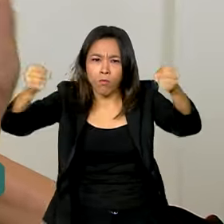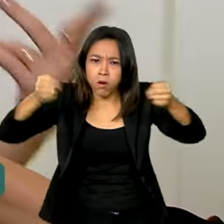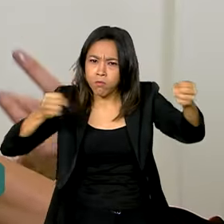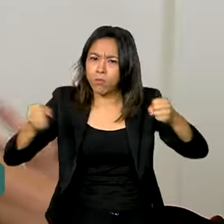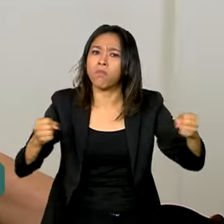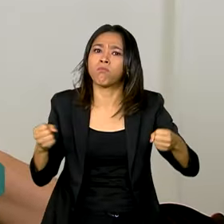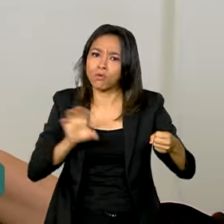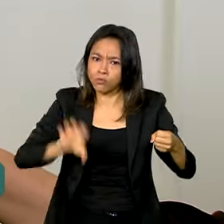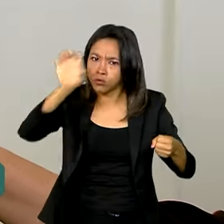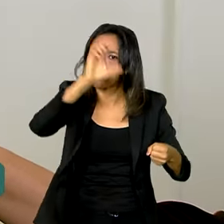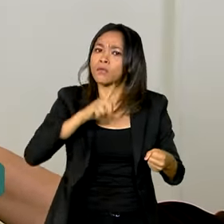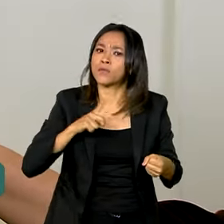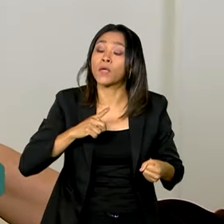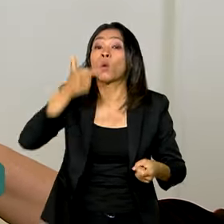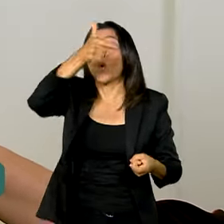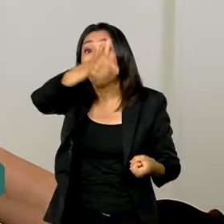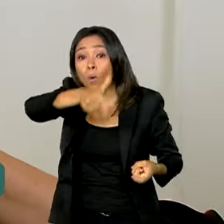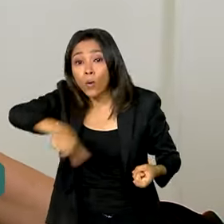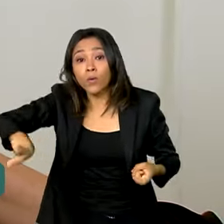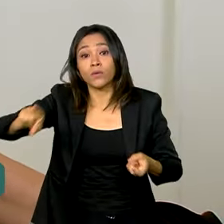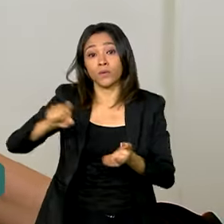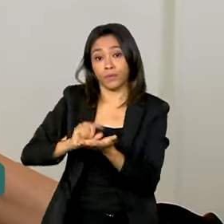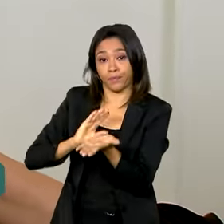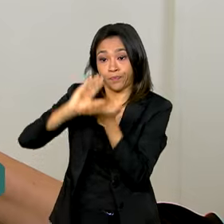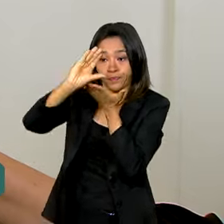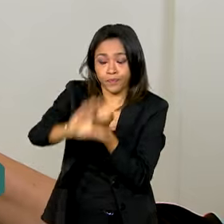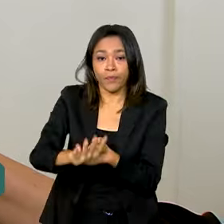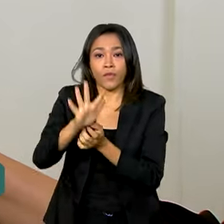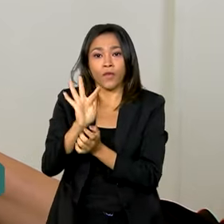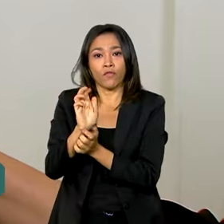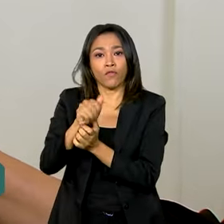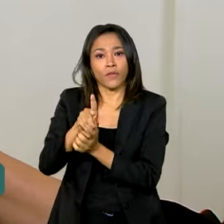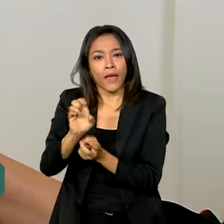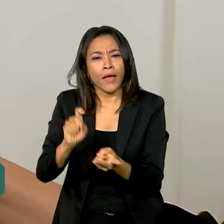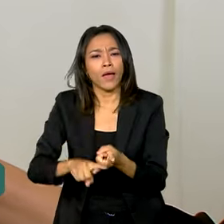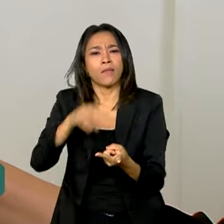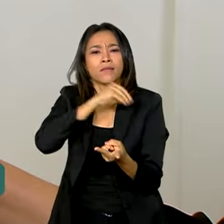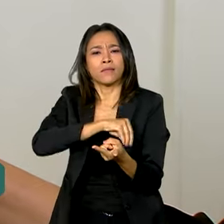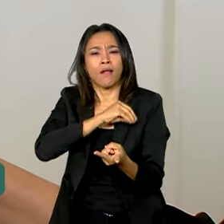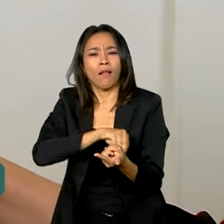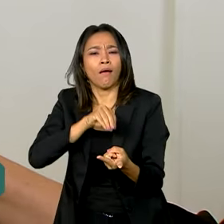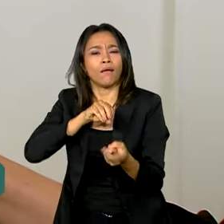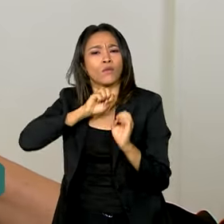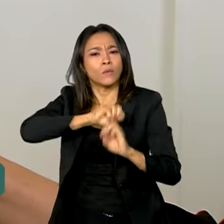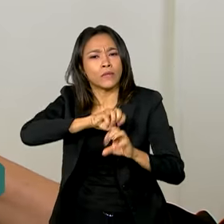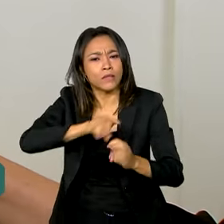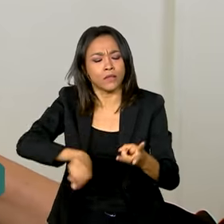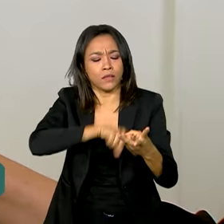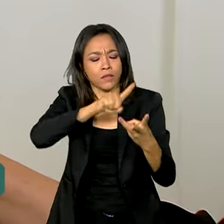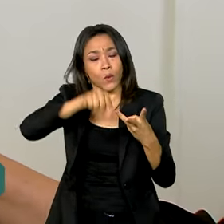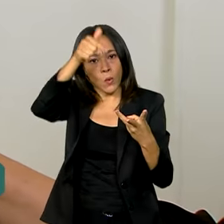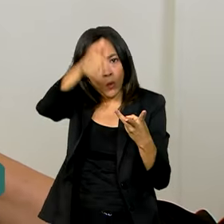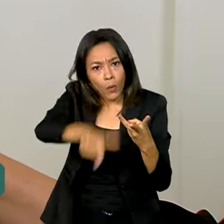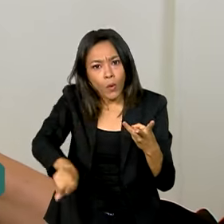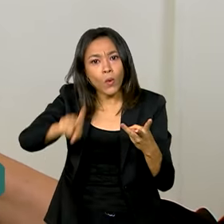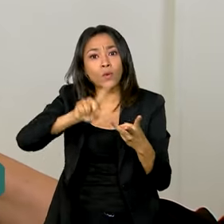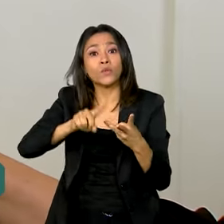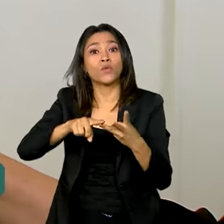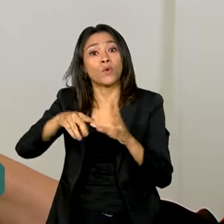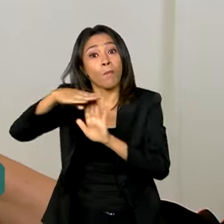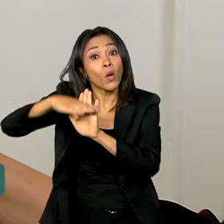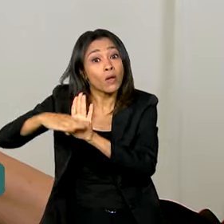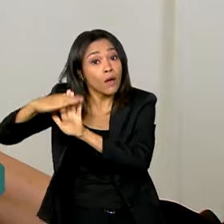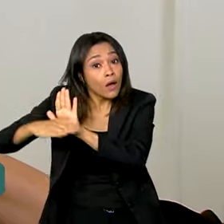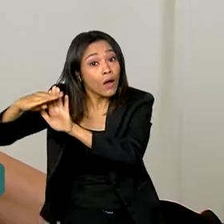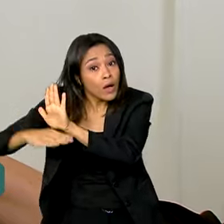com outros recursos, como é o caso, o recurso do Fundeb, recurso de salário educação, o próprio recurso relacionado à escola de tempo integral,